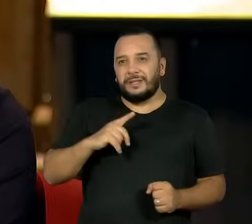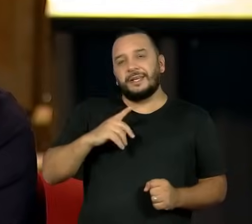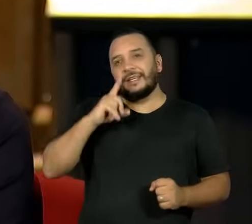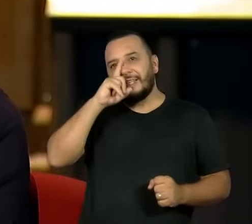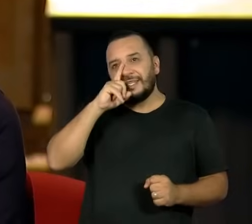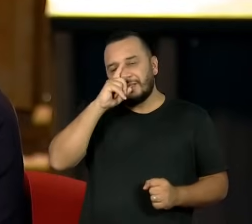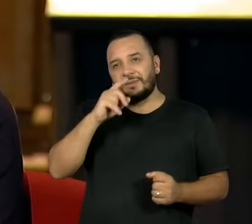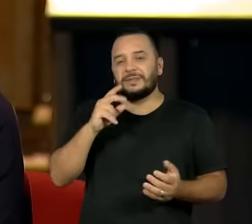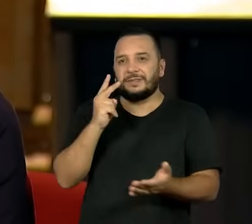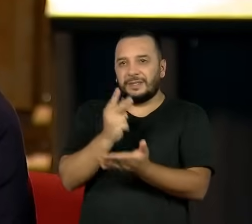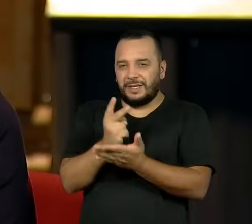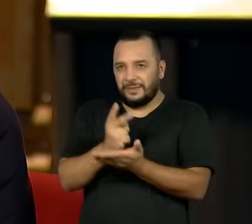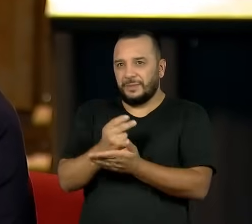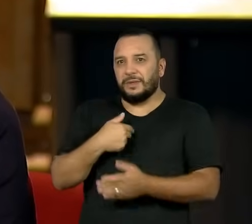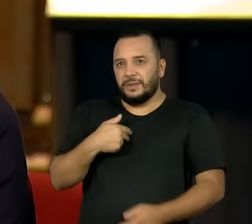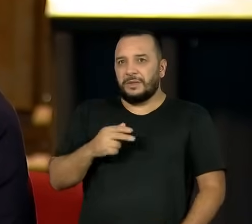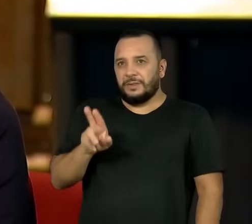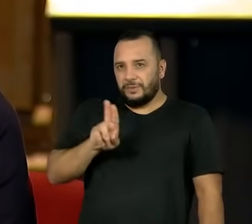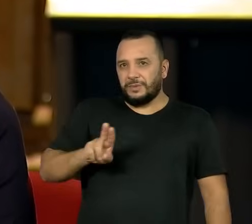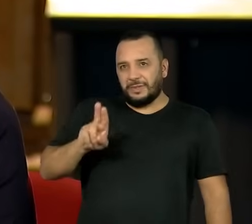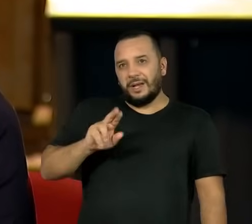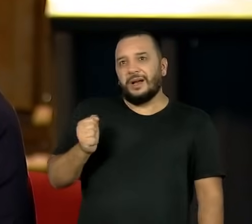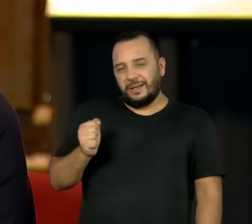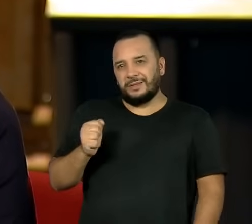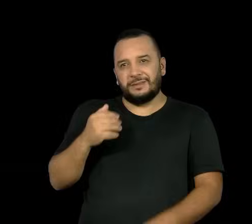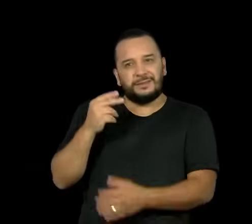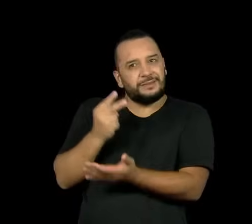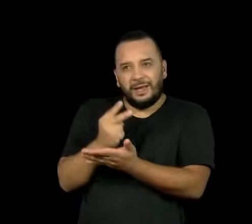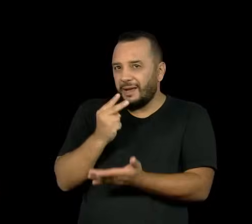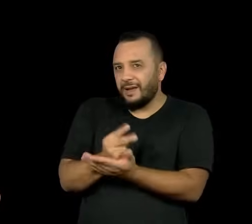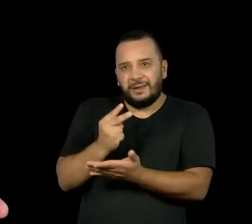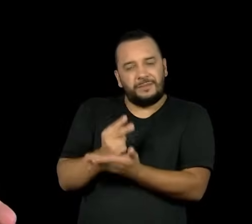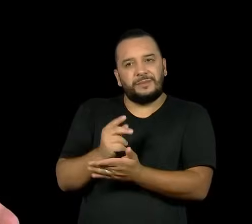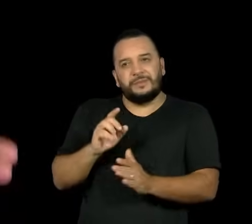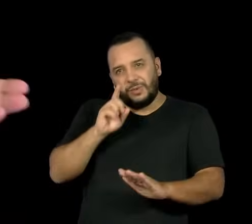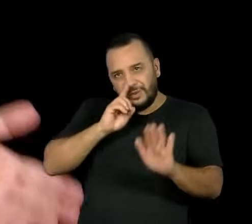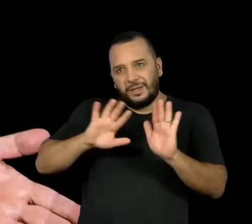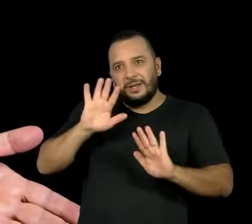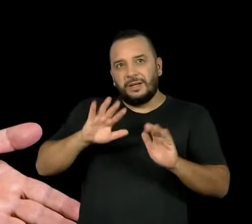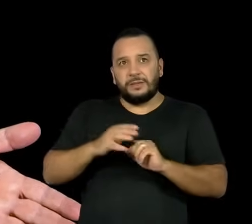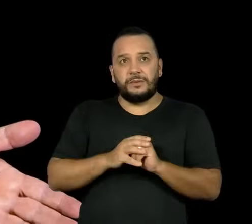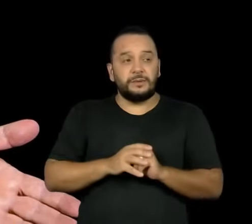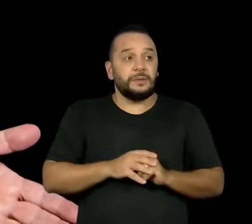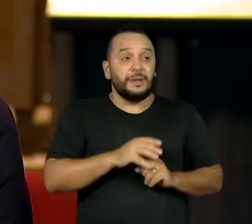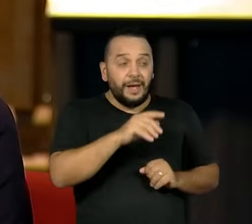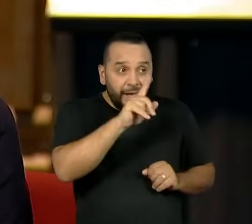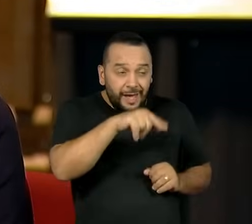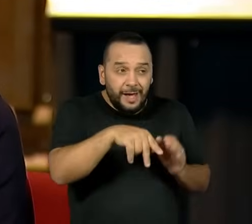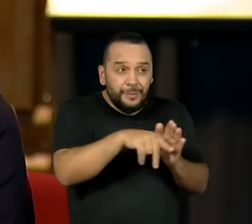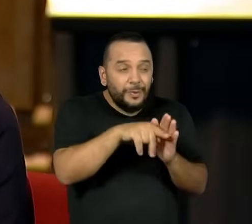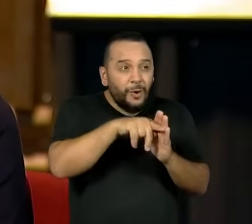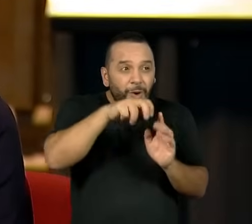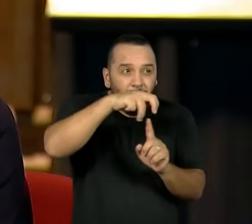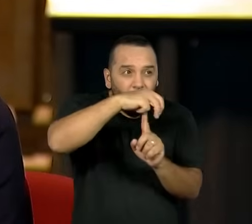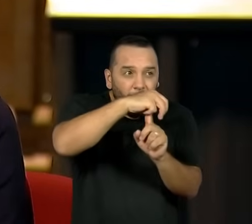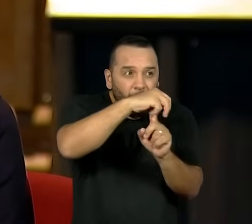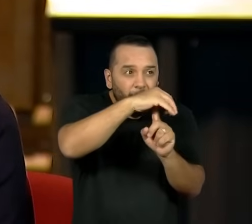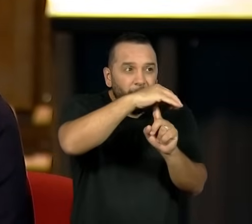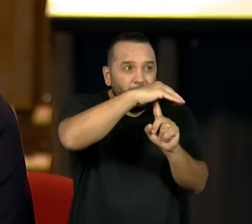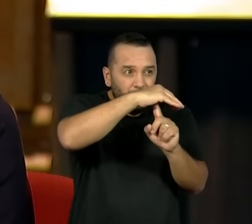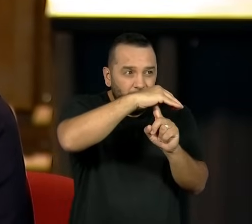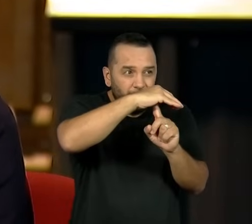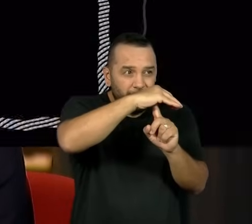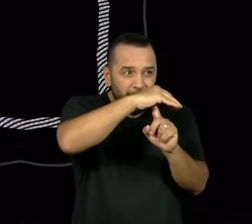uso continuado de psicodélicos. Que esse é o que se encontra em cogumelos. Esse é o que se encontra em cogumelos